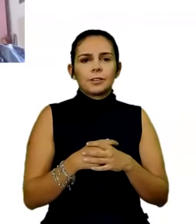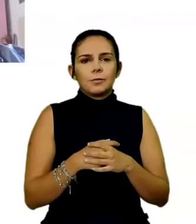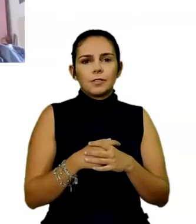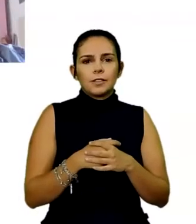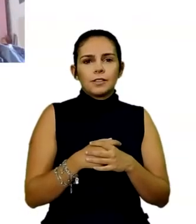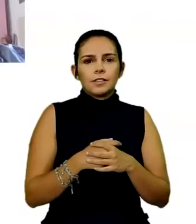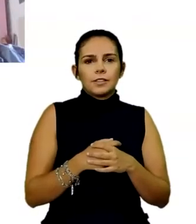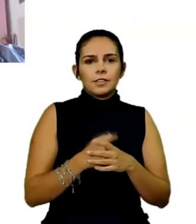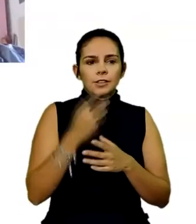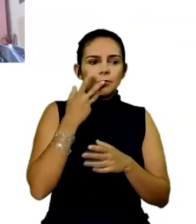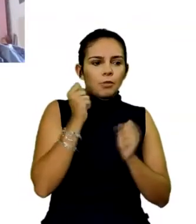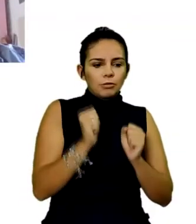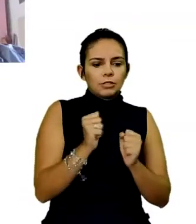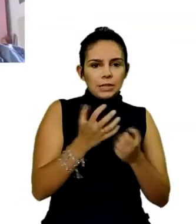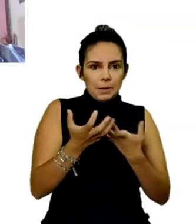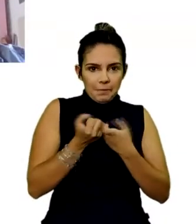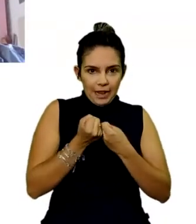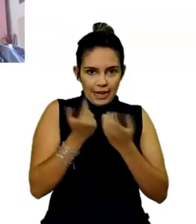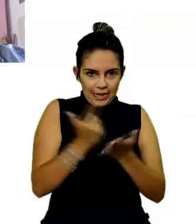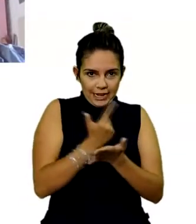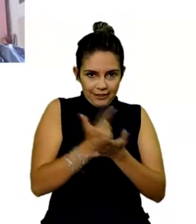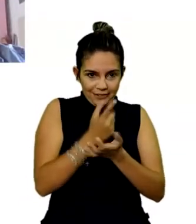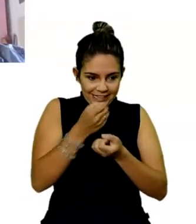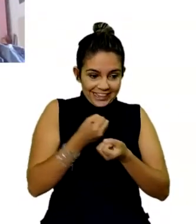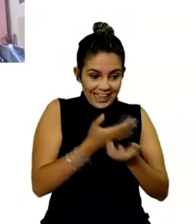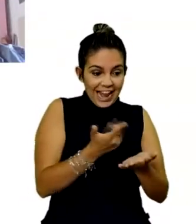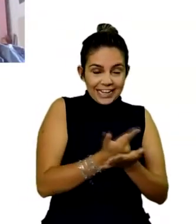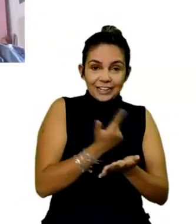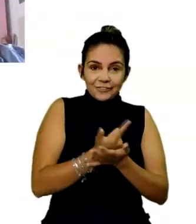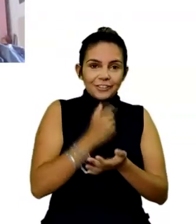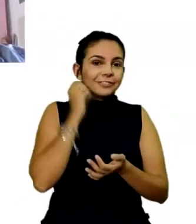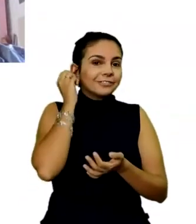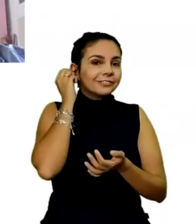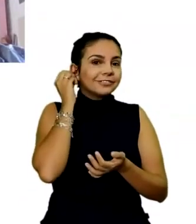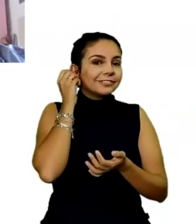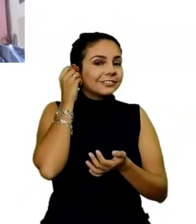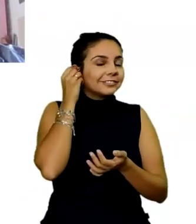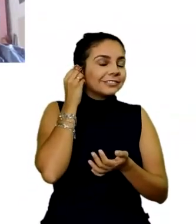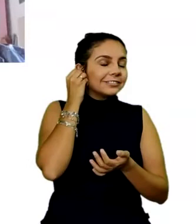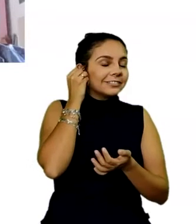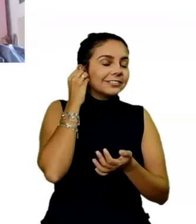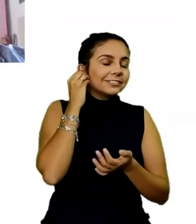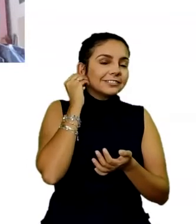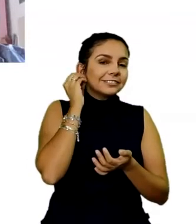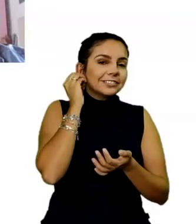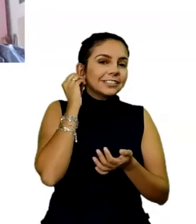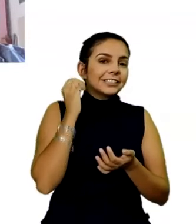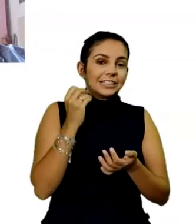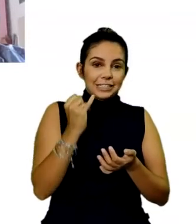olha, quando a criança puder segurar o livro, esse é o momento. Hoje sabe-se